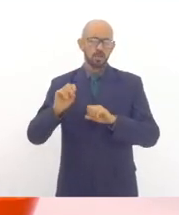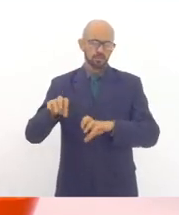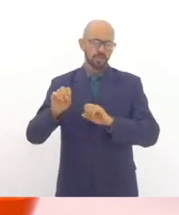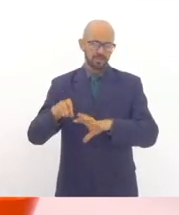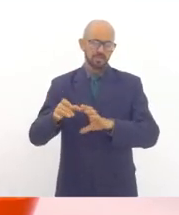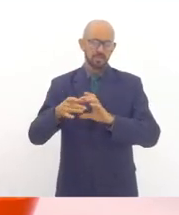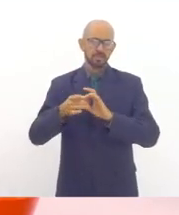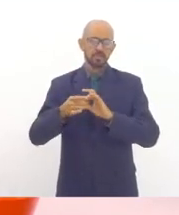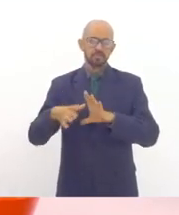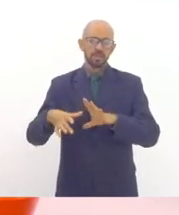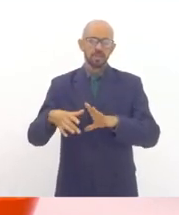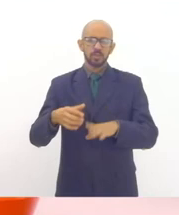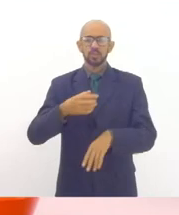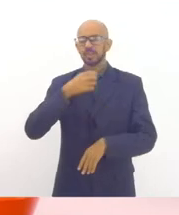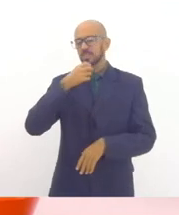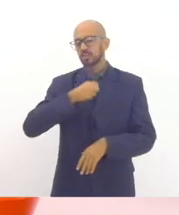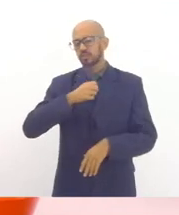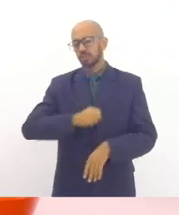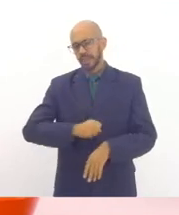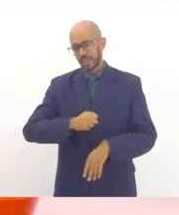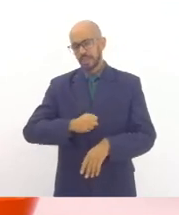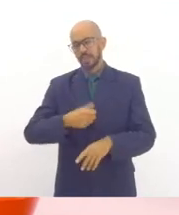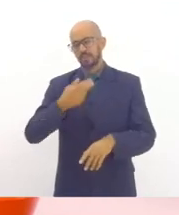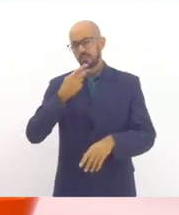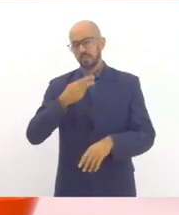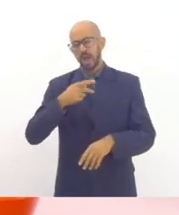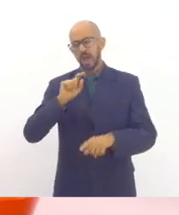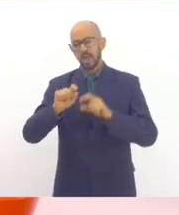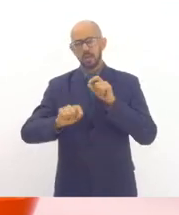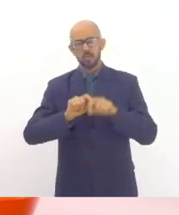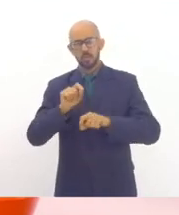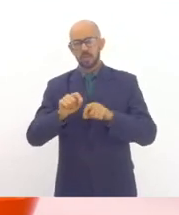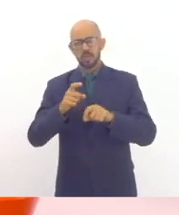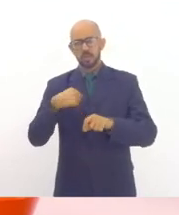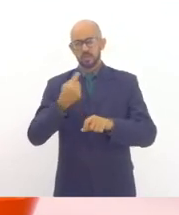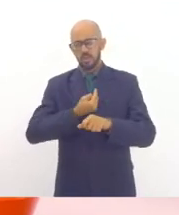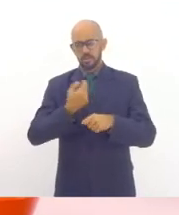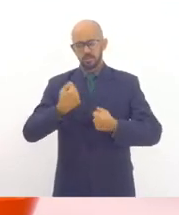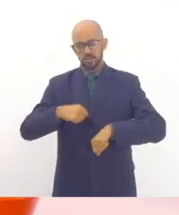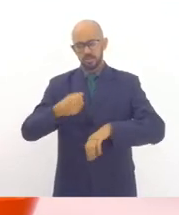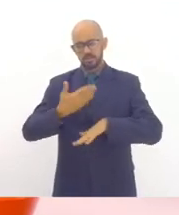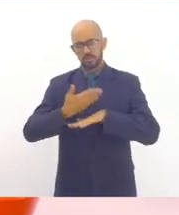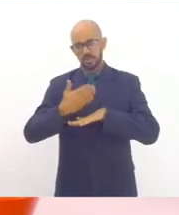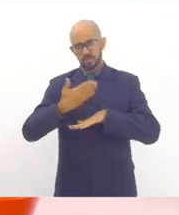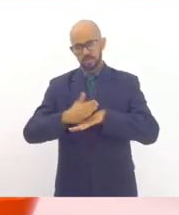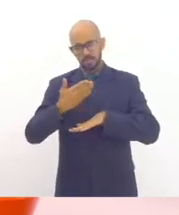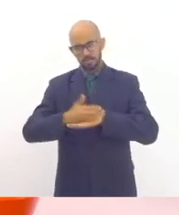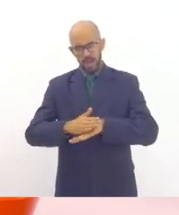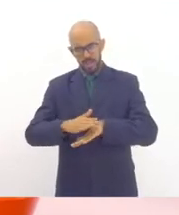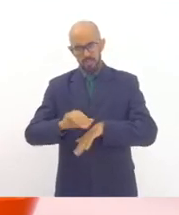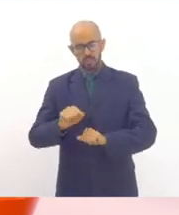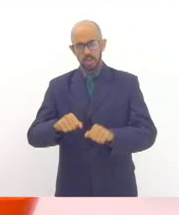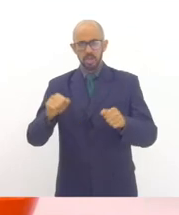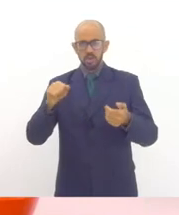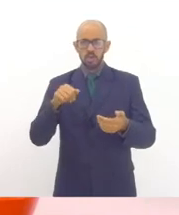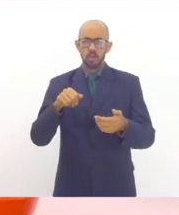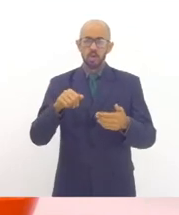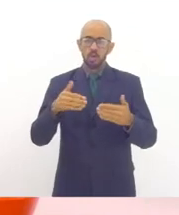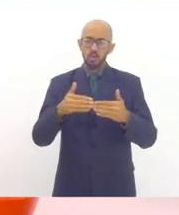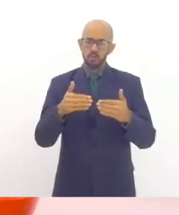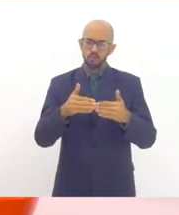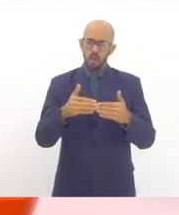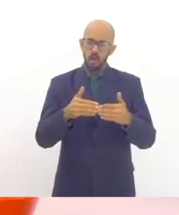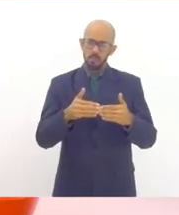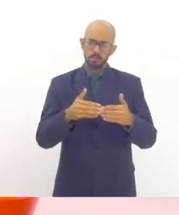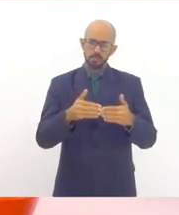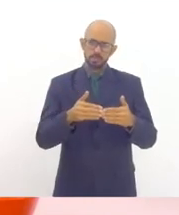libertadora freiriana, a qual defende que devemos pautar nossa prática a partir da realidade do aluno, para